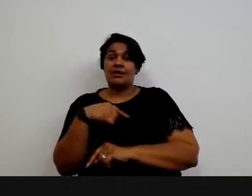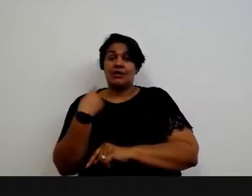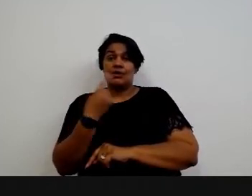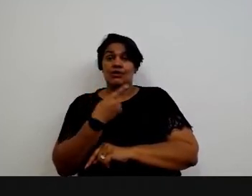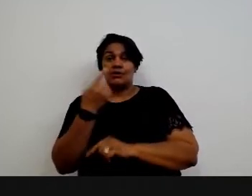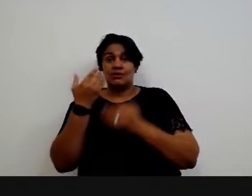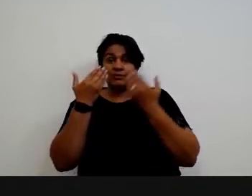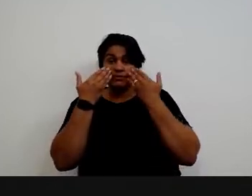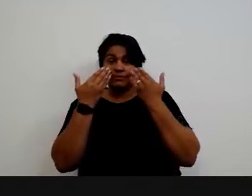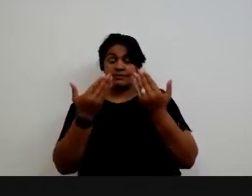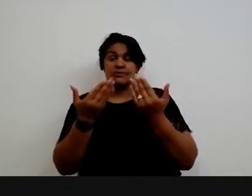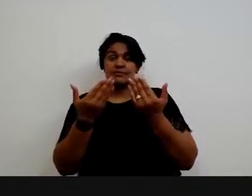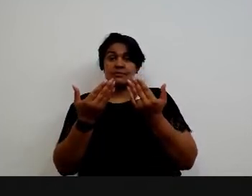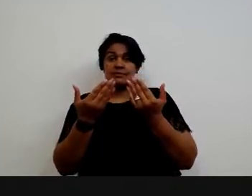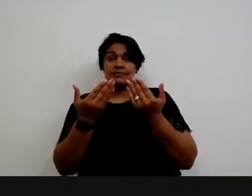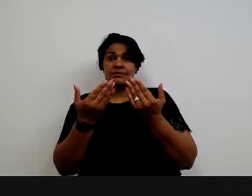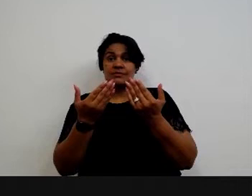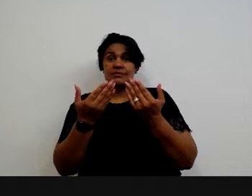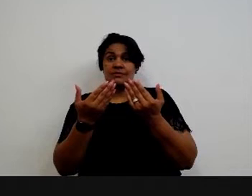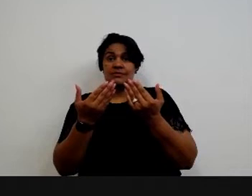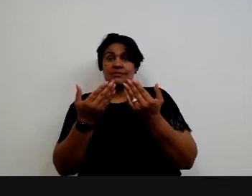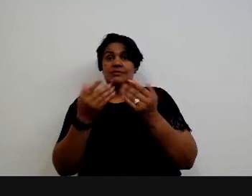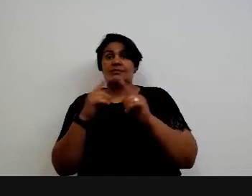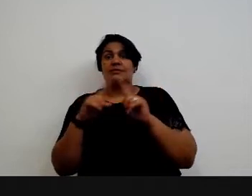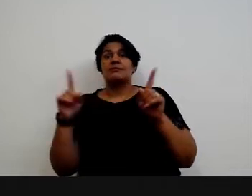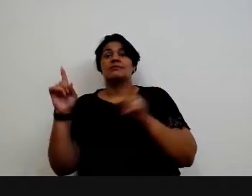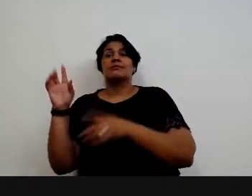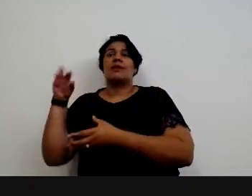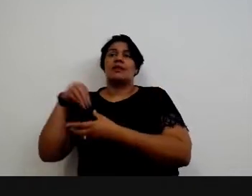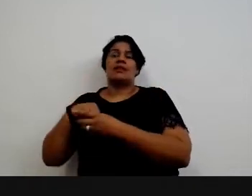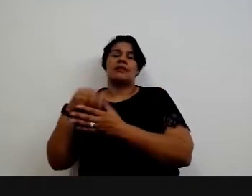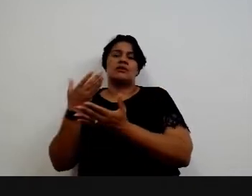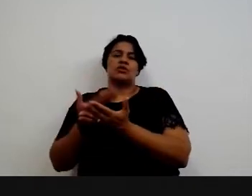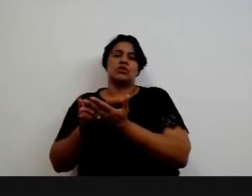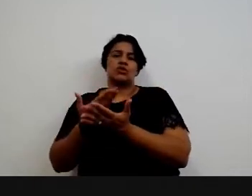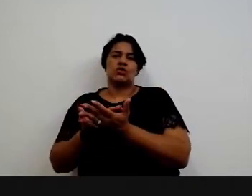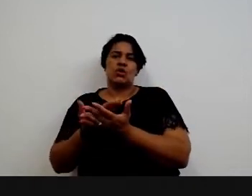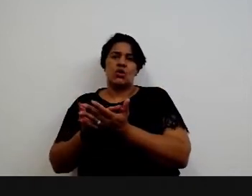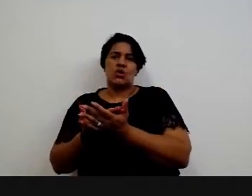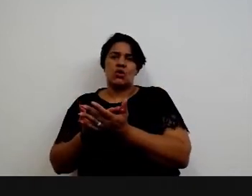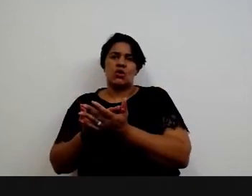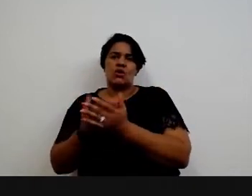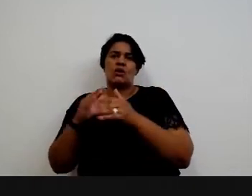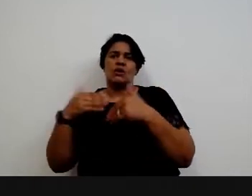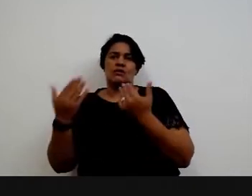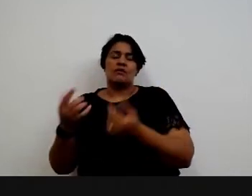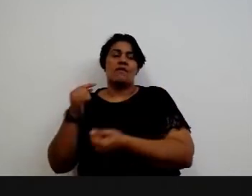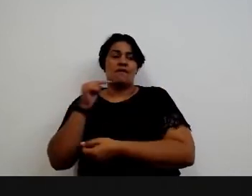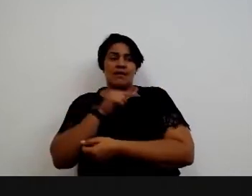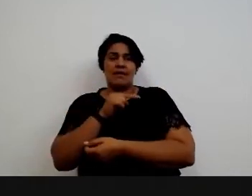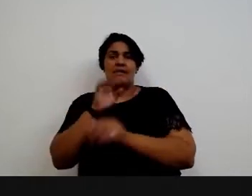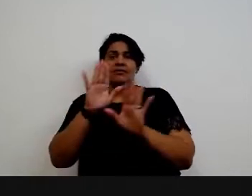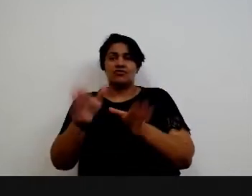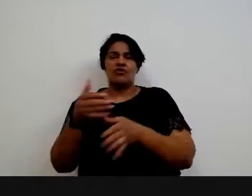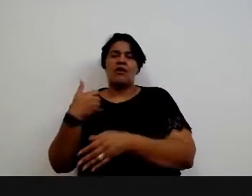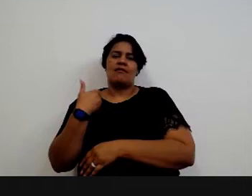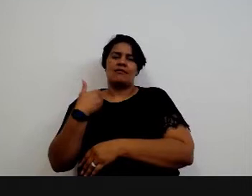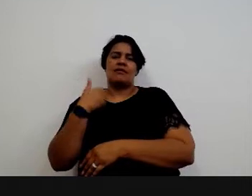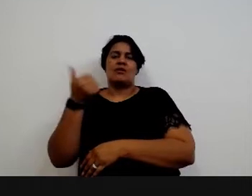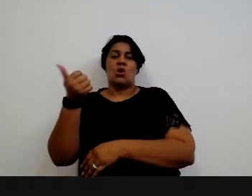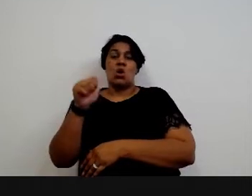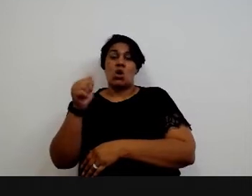ver, né? Só que tudo acontece no chão da escola. Então, esse menino aqui, ele já teve 11